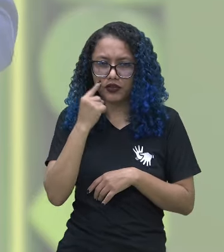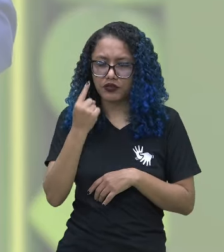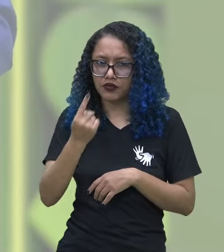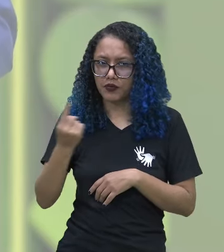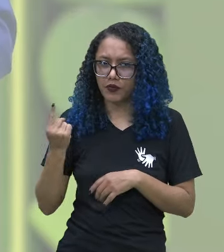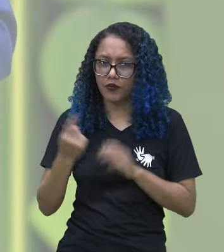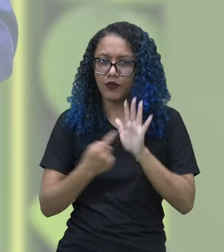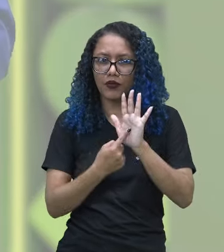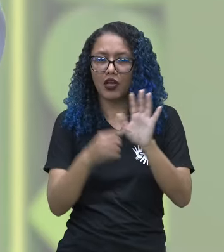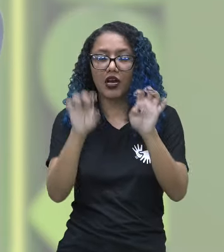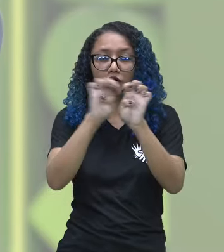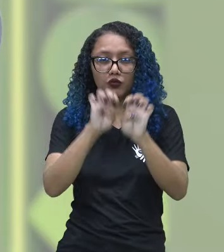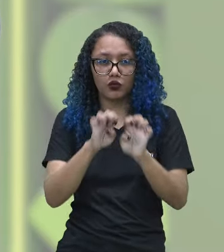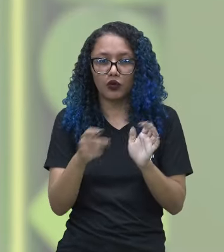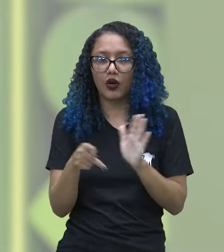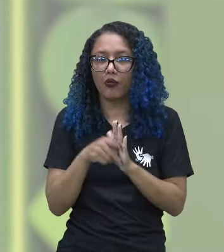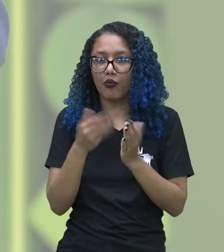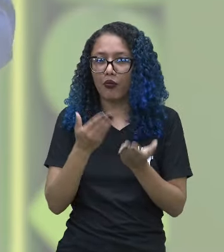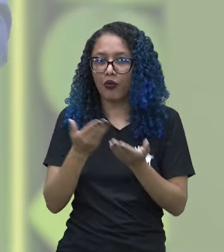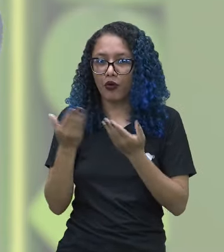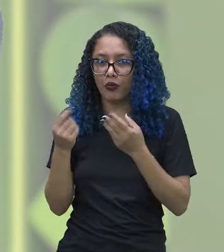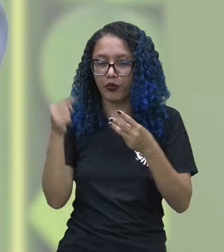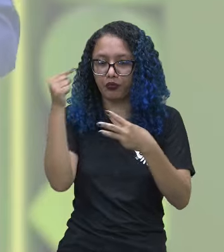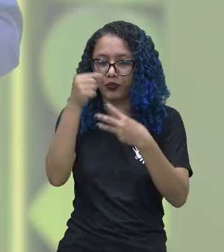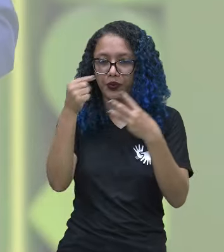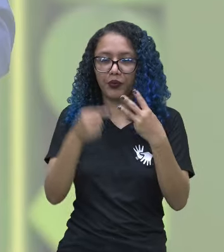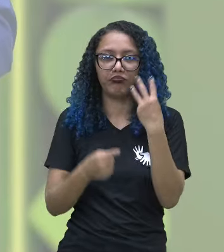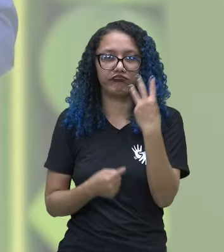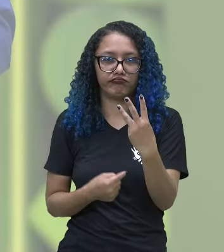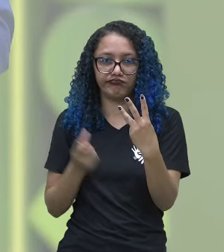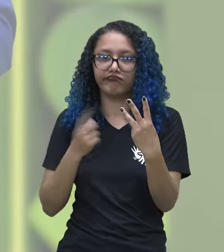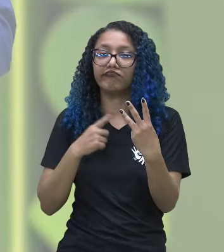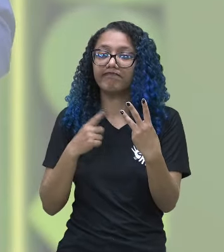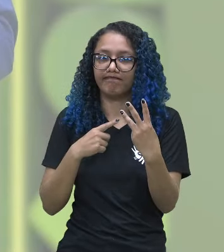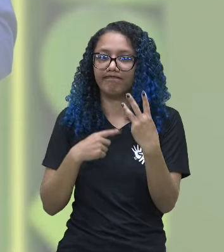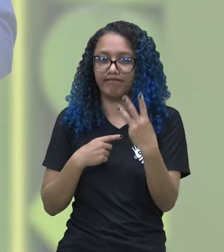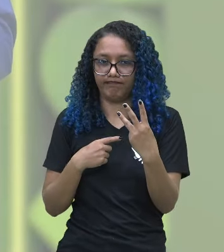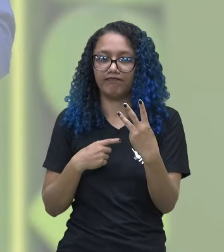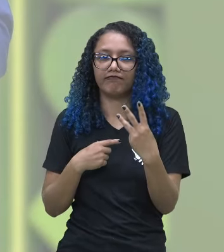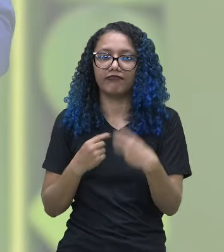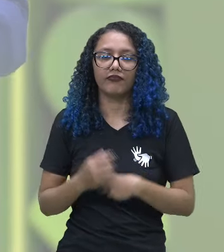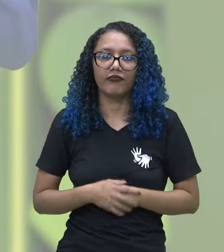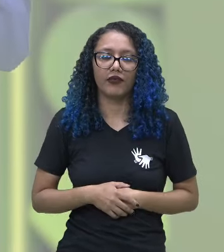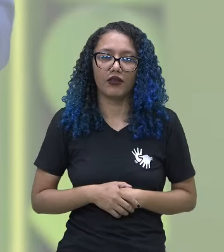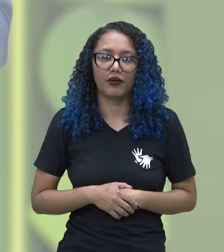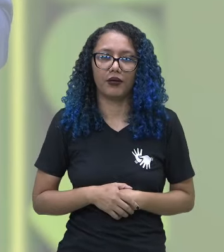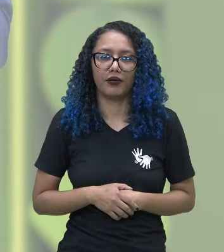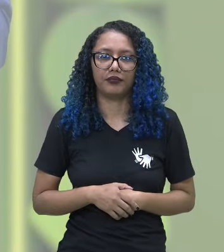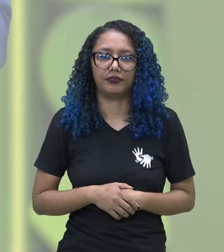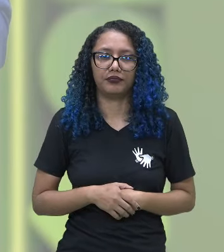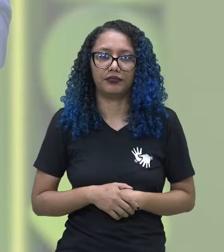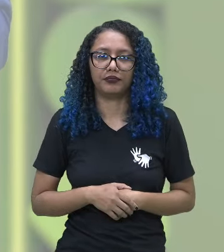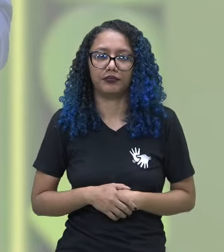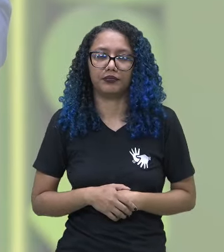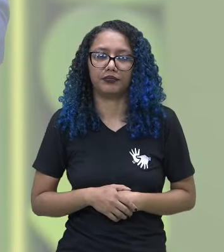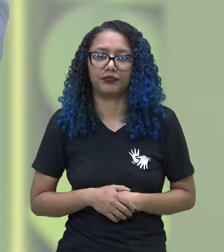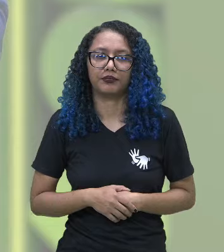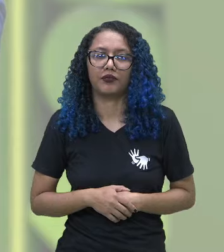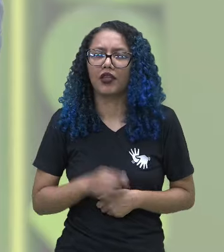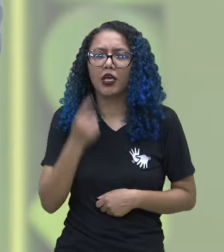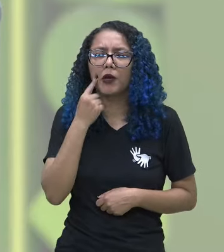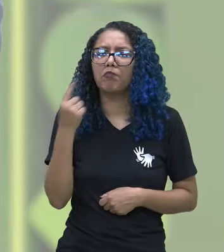fosfato, o açúcar, né, que é a pentose, e a base nitrogenada. E esse nucleotídeo,